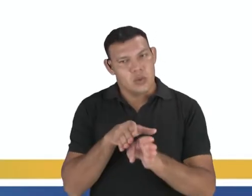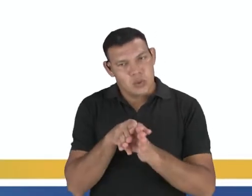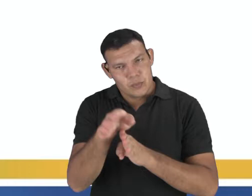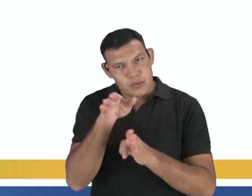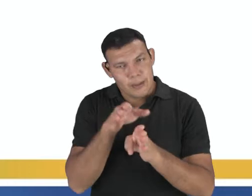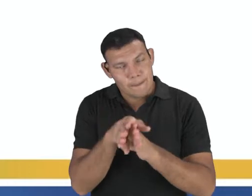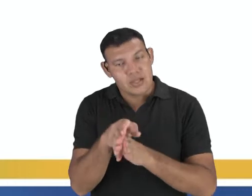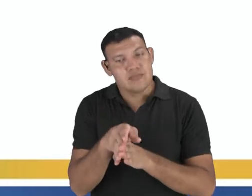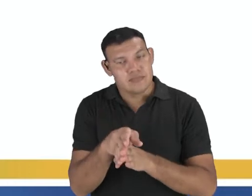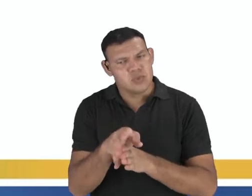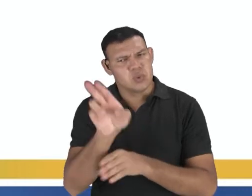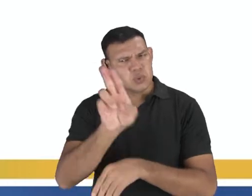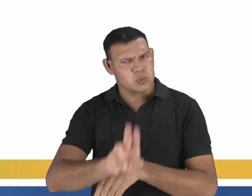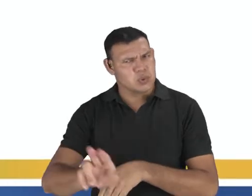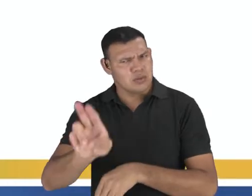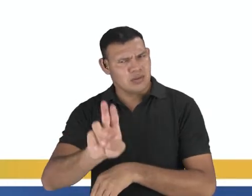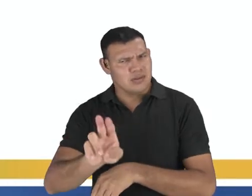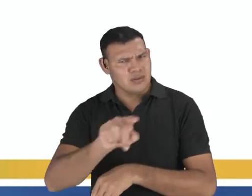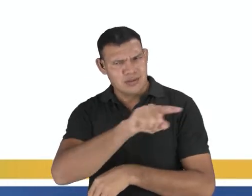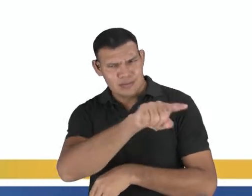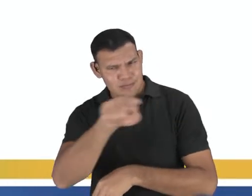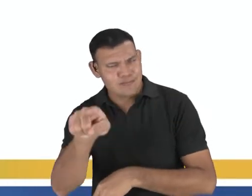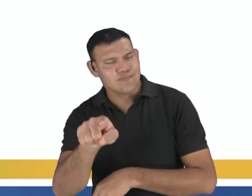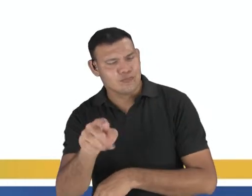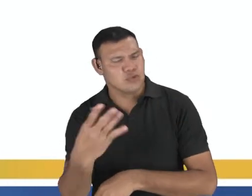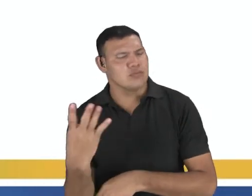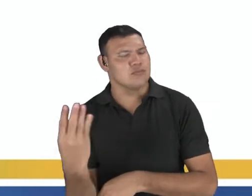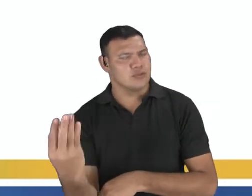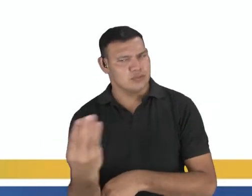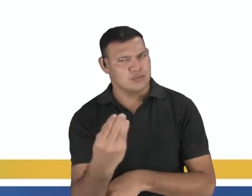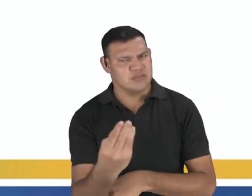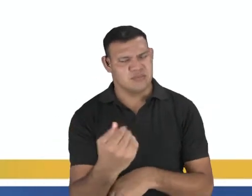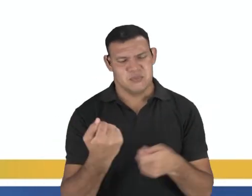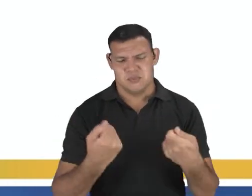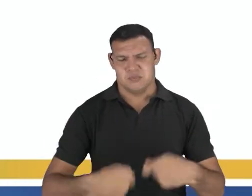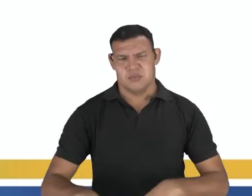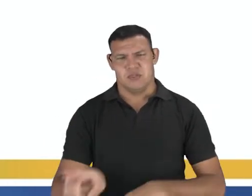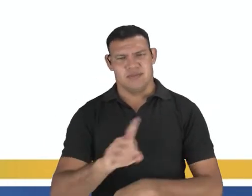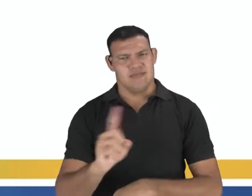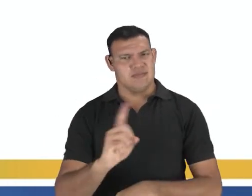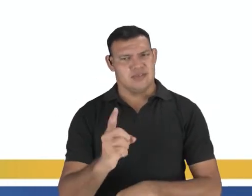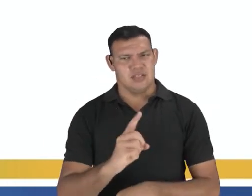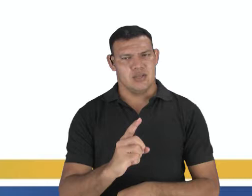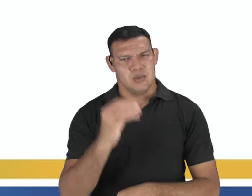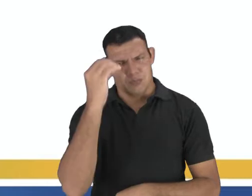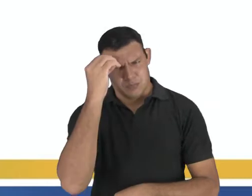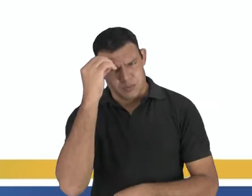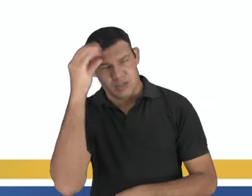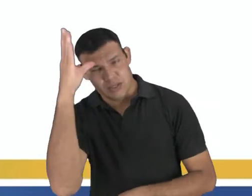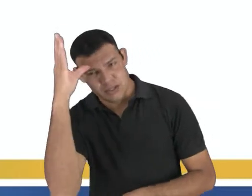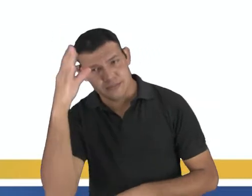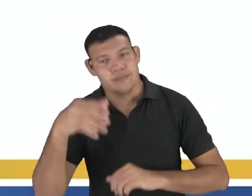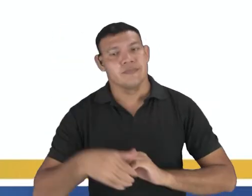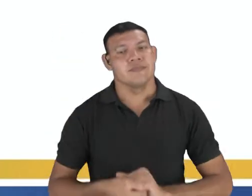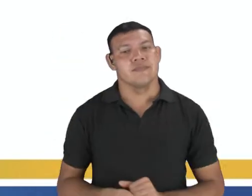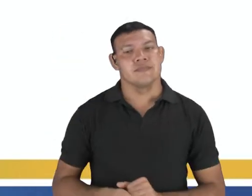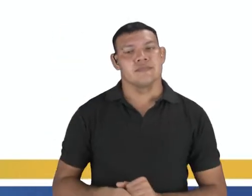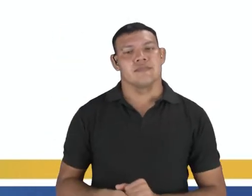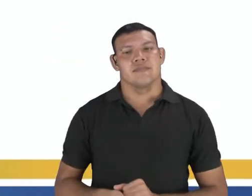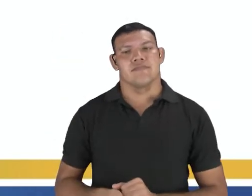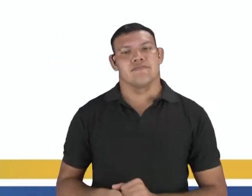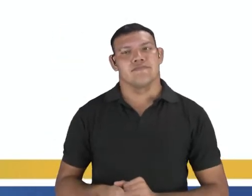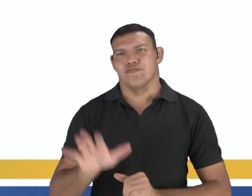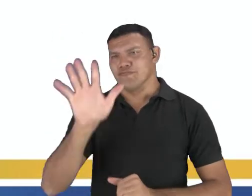consenso, que muitas vezes é utilizado por vocês, né? Que ele não precisa de embasamento teórico, é